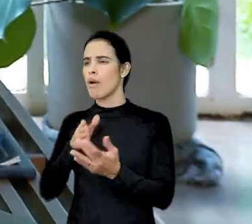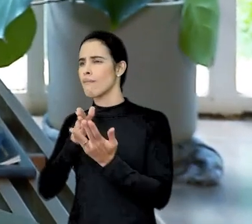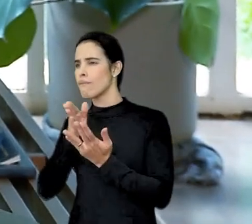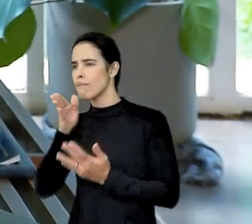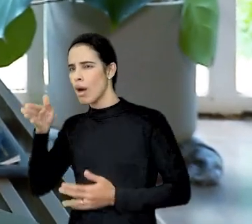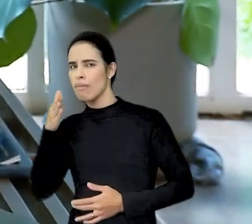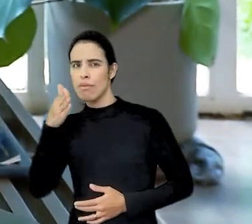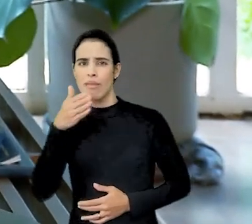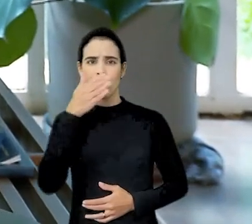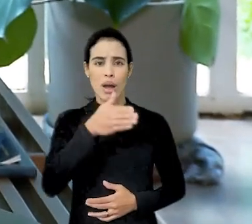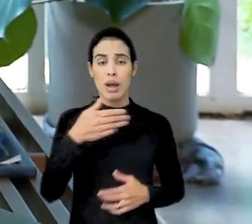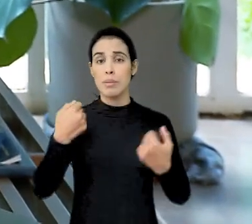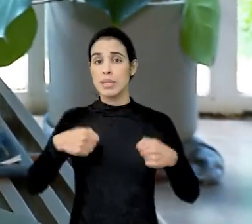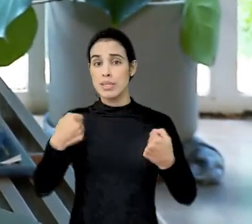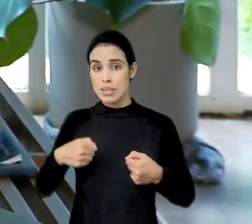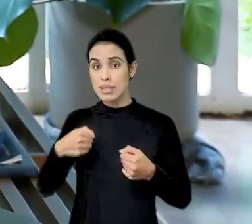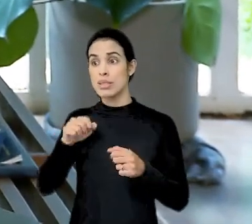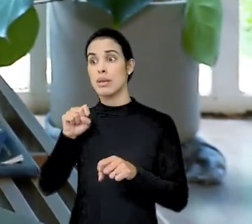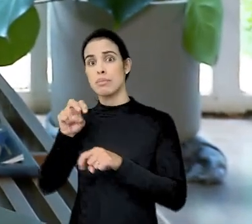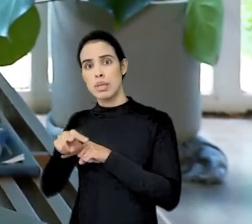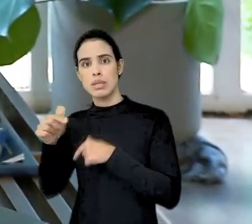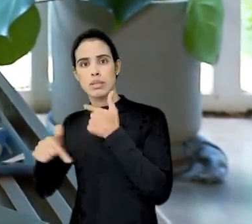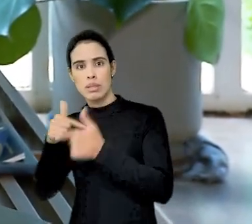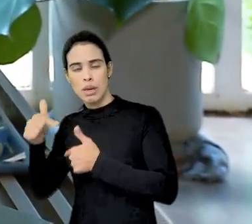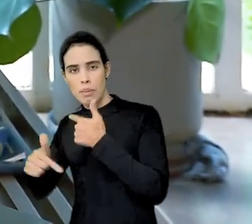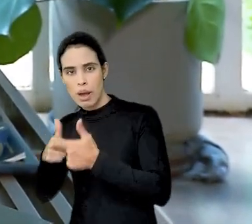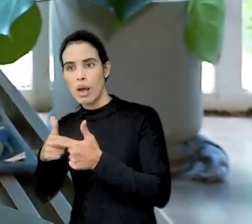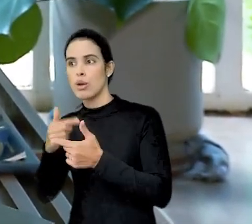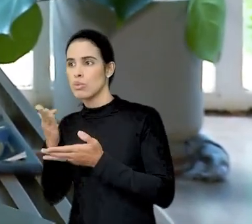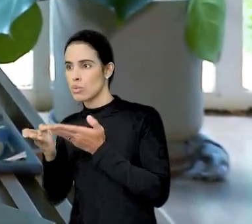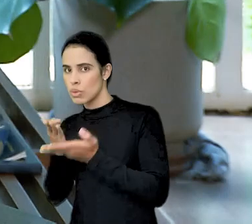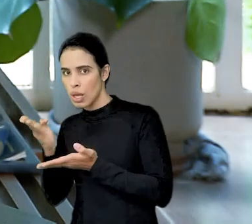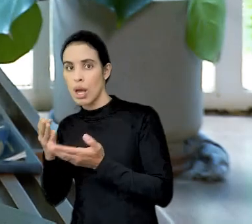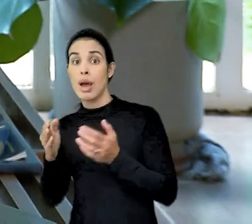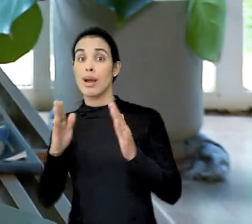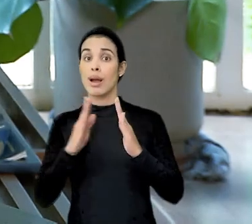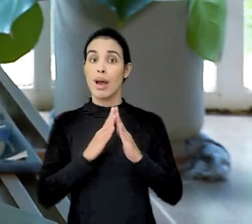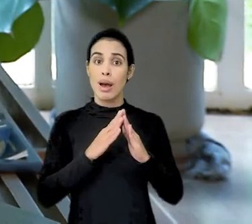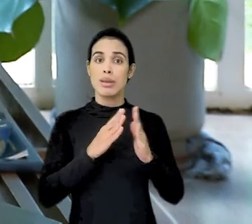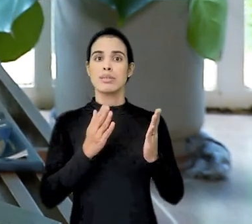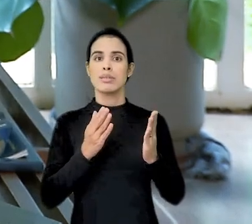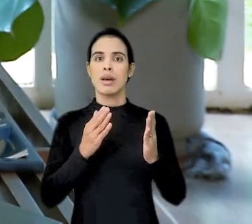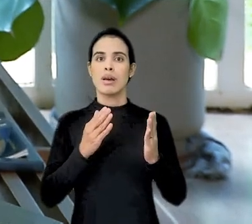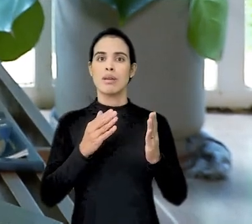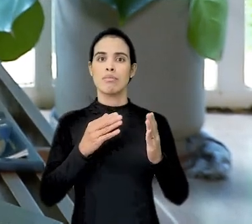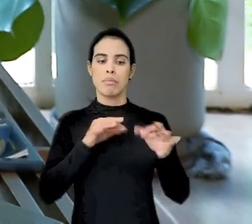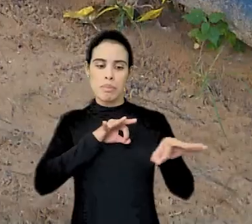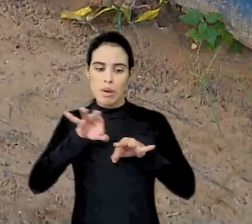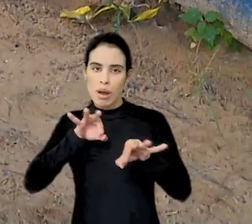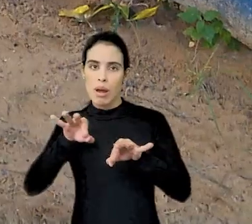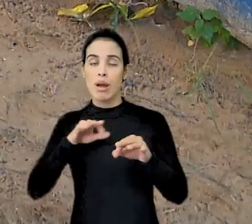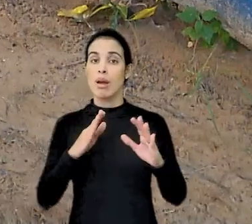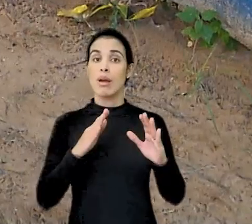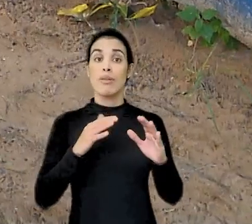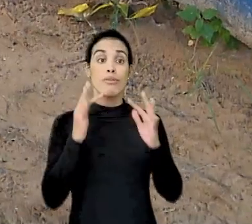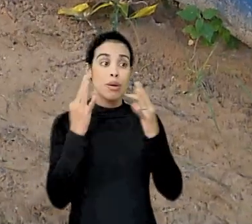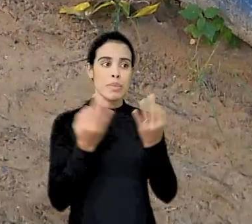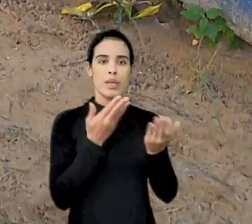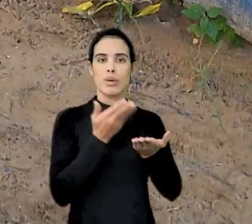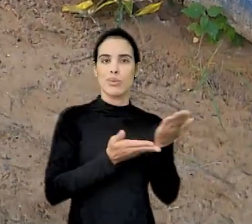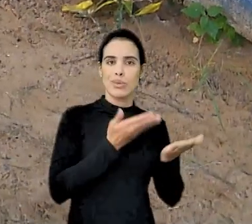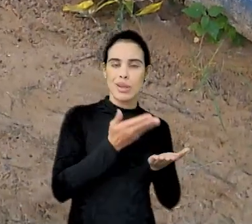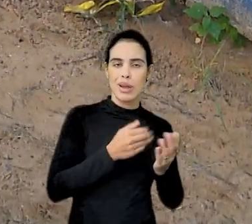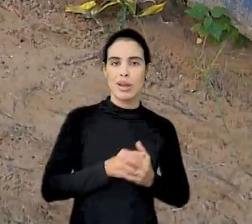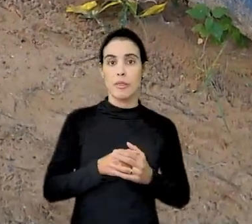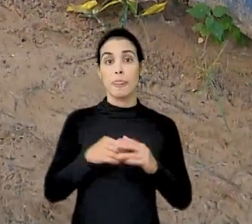onde elas precisam se equilibrar no trabalho pago, no trabalho reprodutivo, nos cuidados familiares. Então são